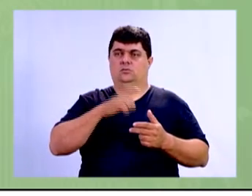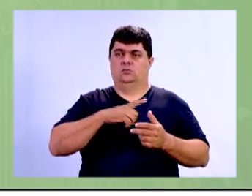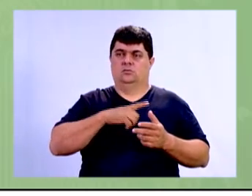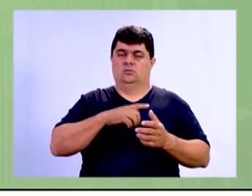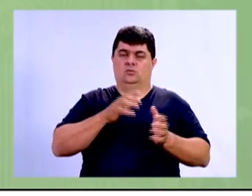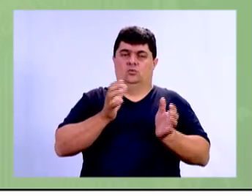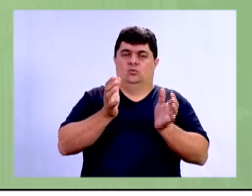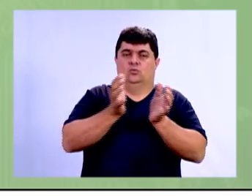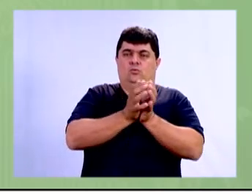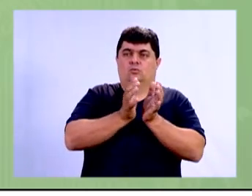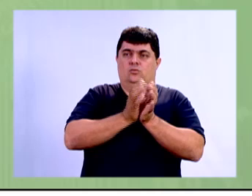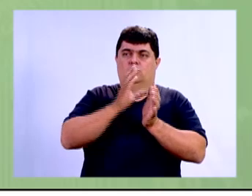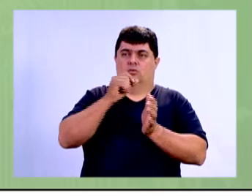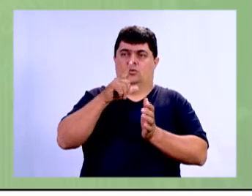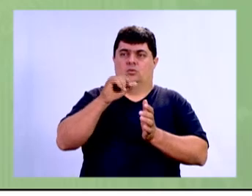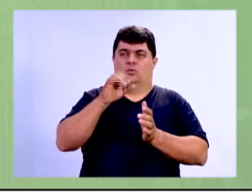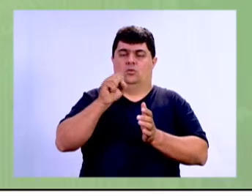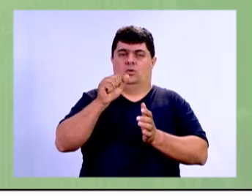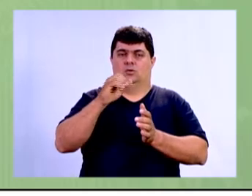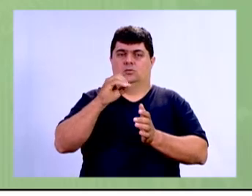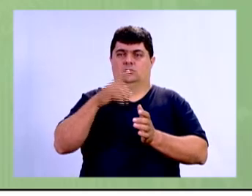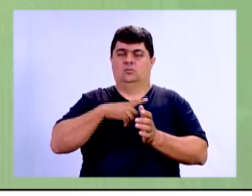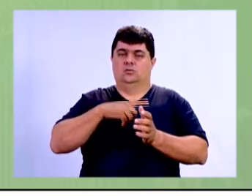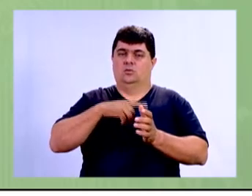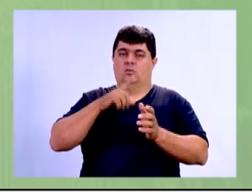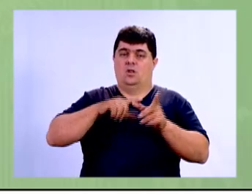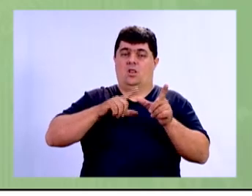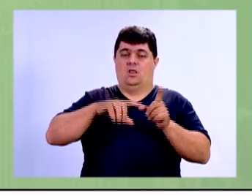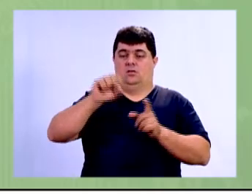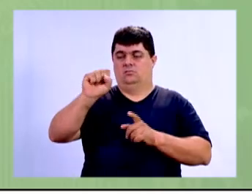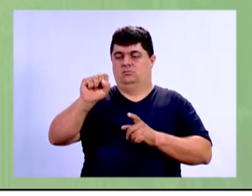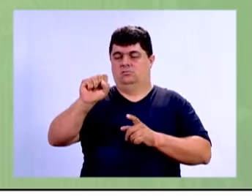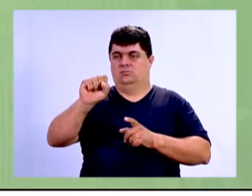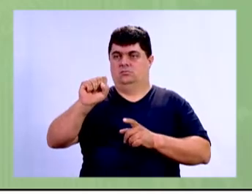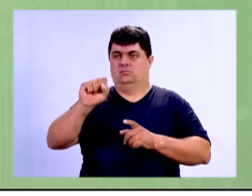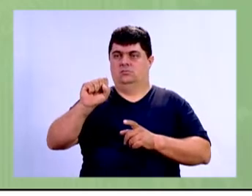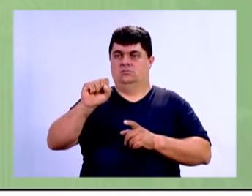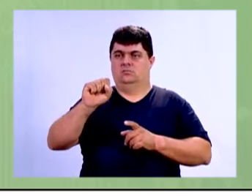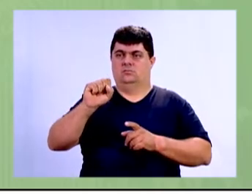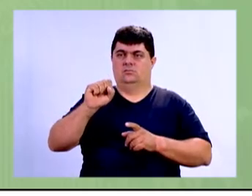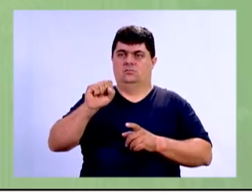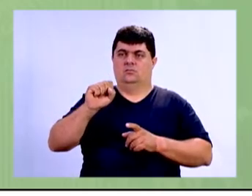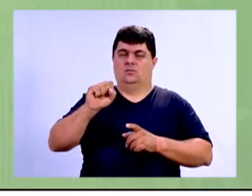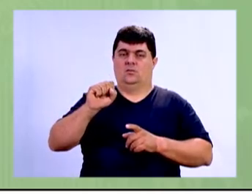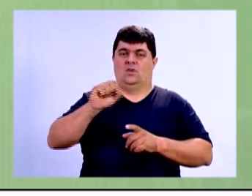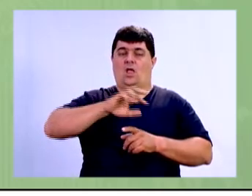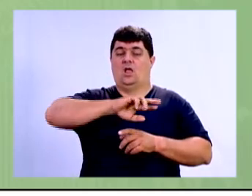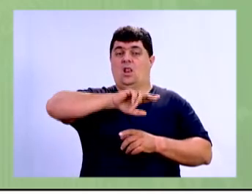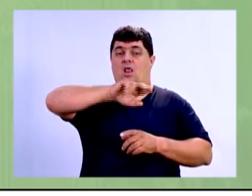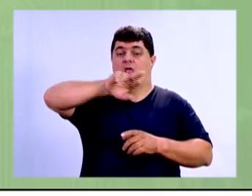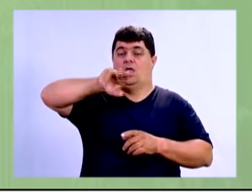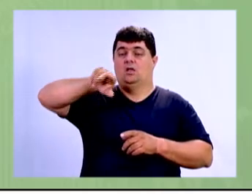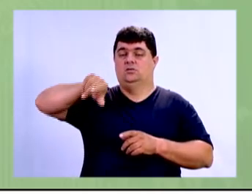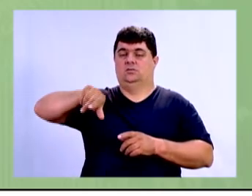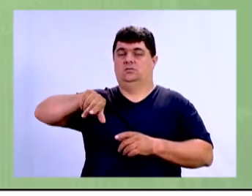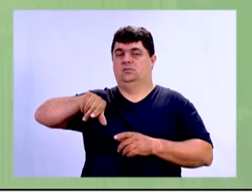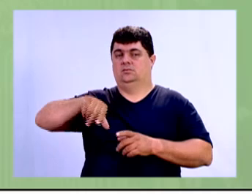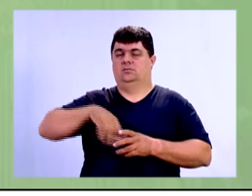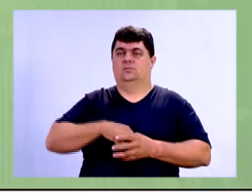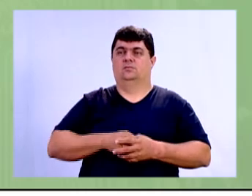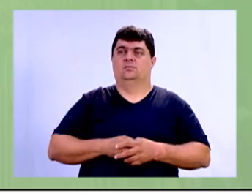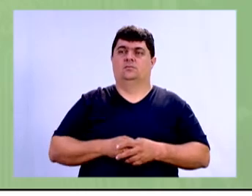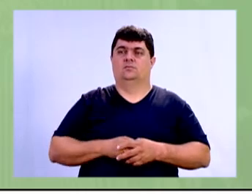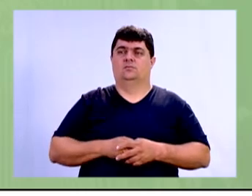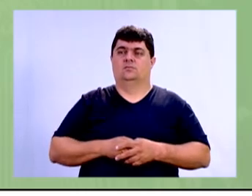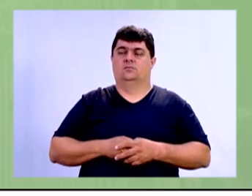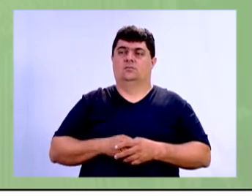coleção geralmente está no plural, gente, olha aqui. Porque não é um cliente, é um conjunto de clientes. E na